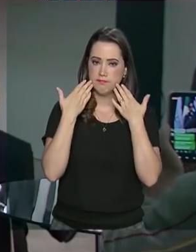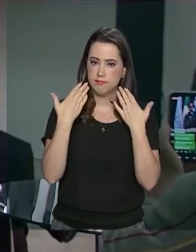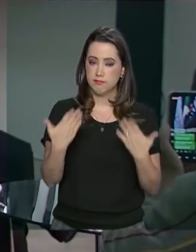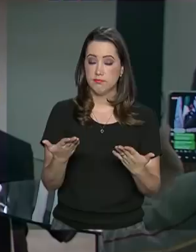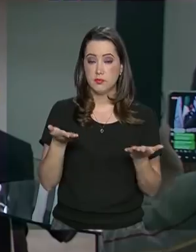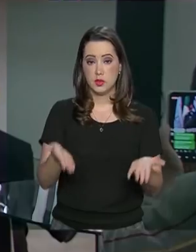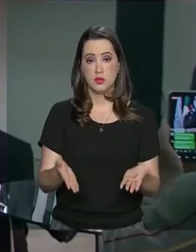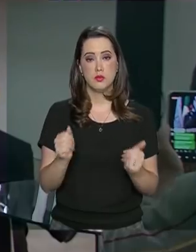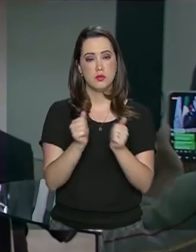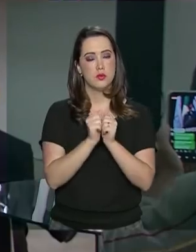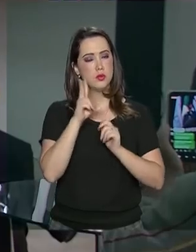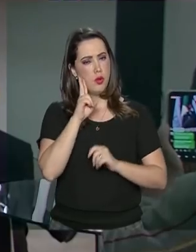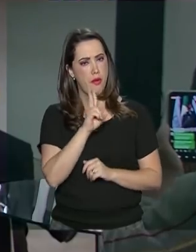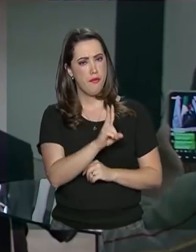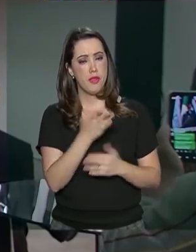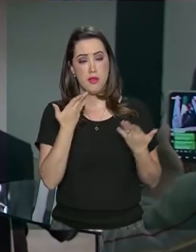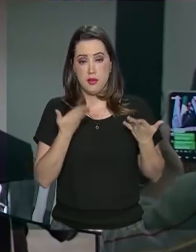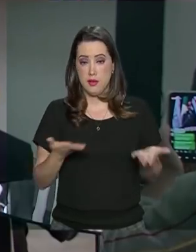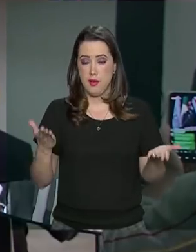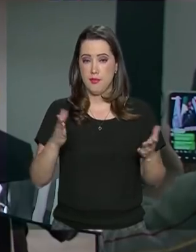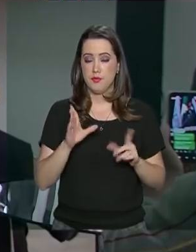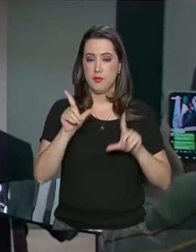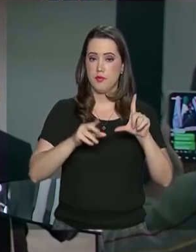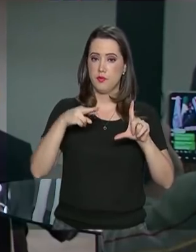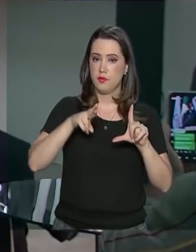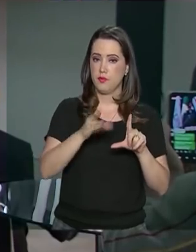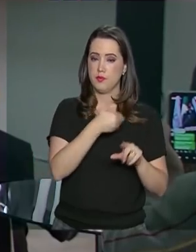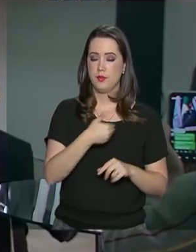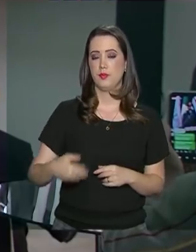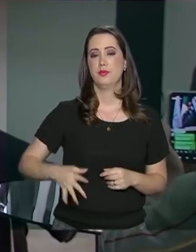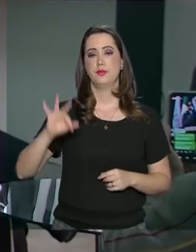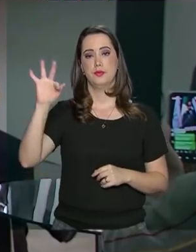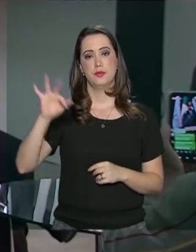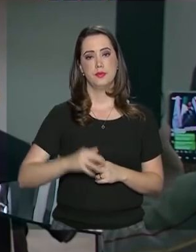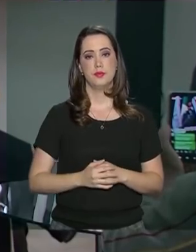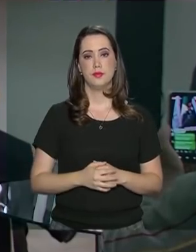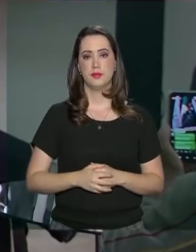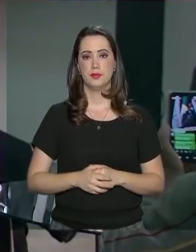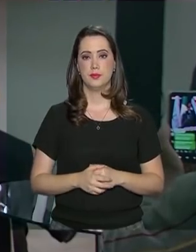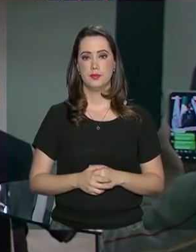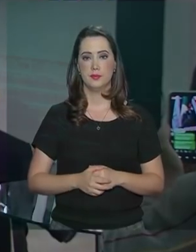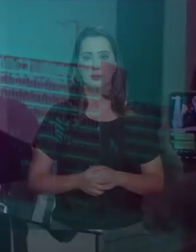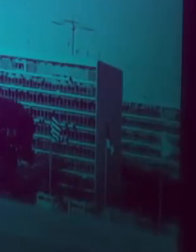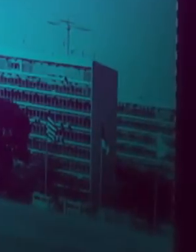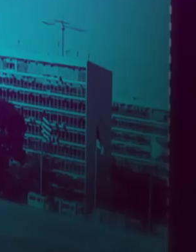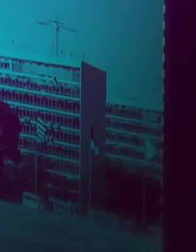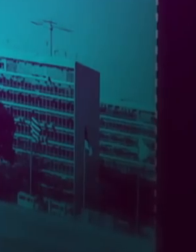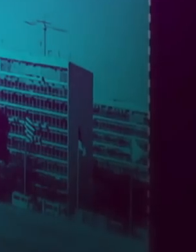Continue a acompanhar a NBR, a TV do Governo Federal.